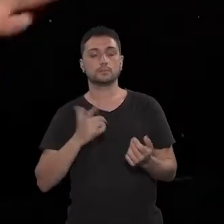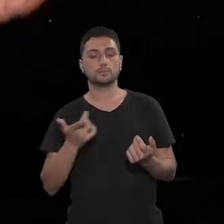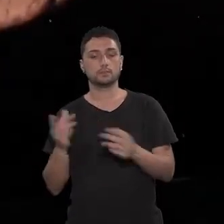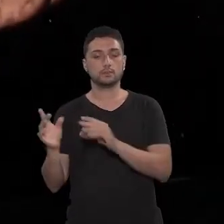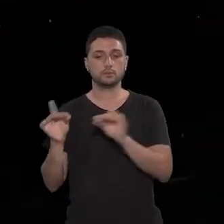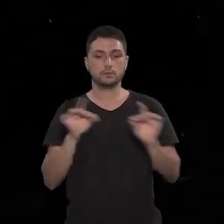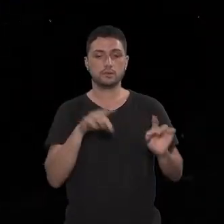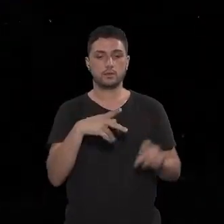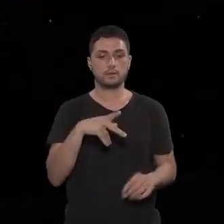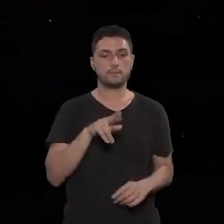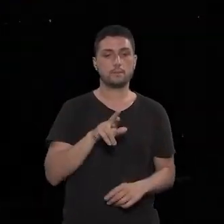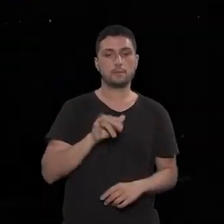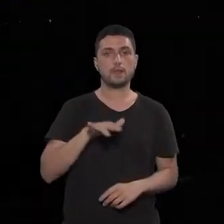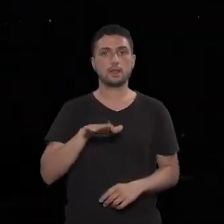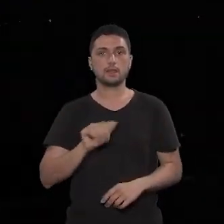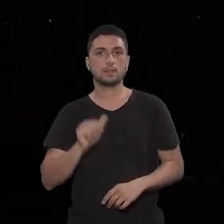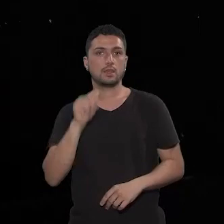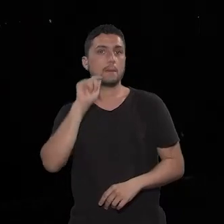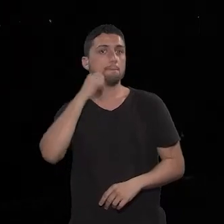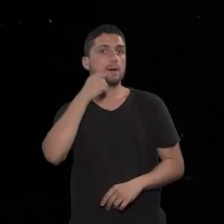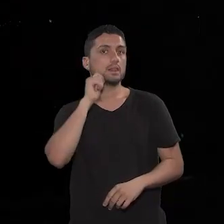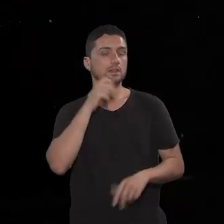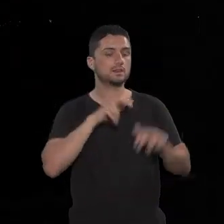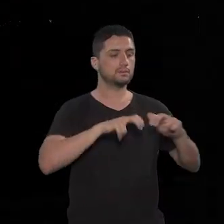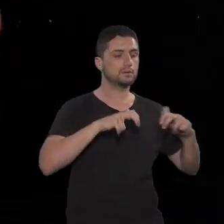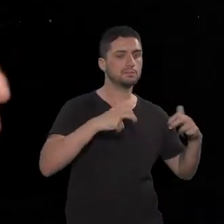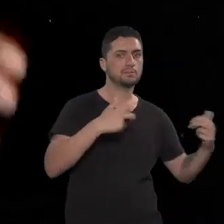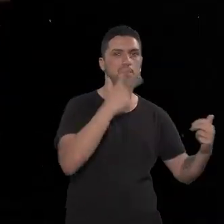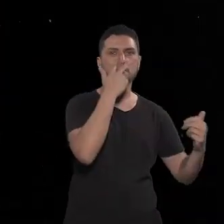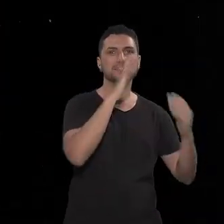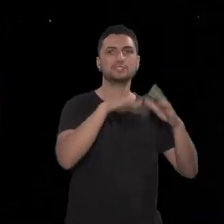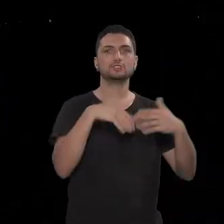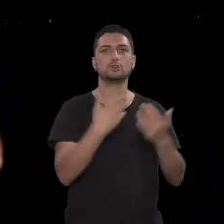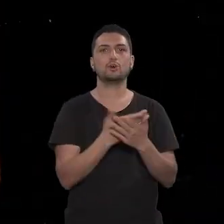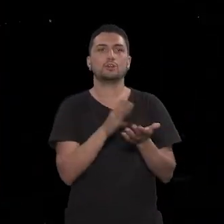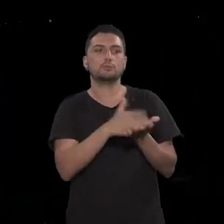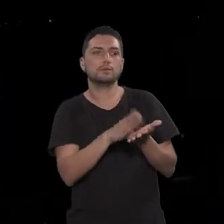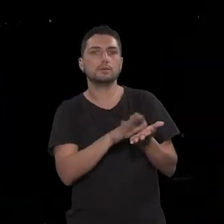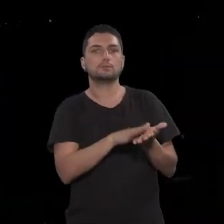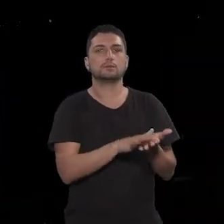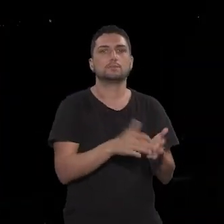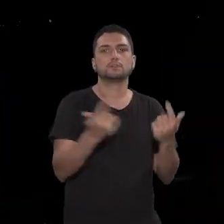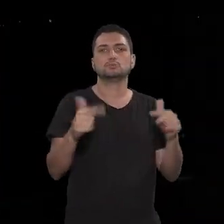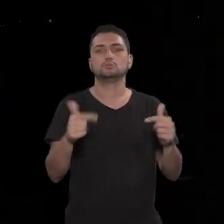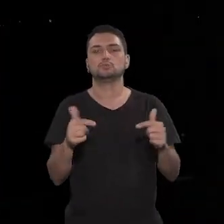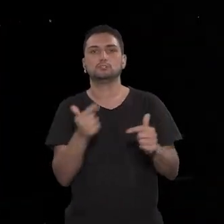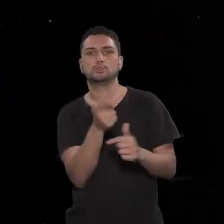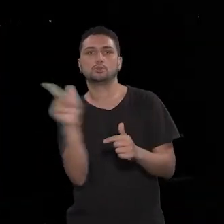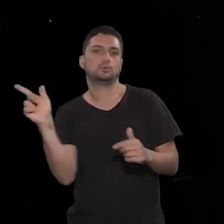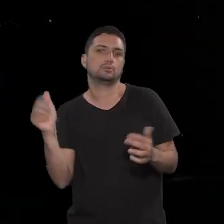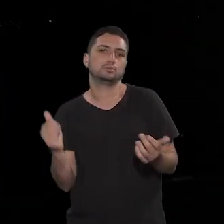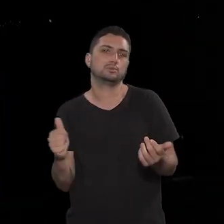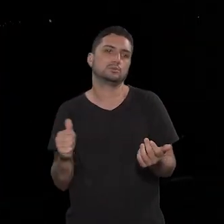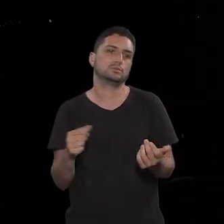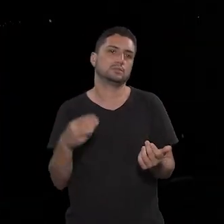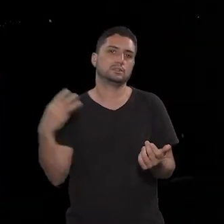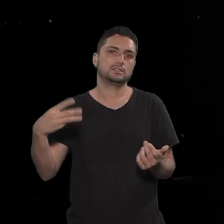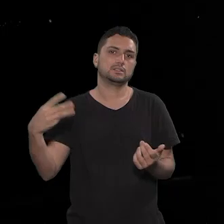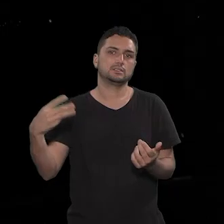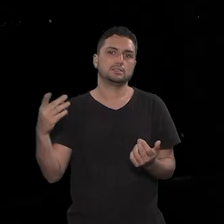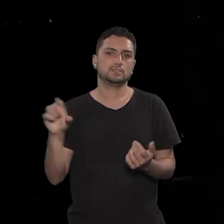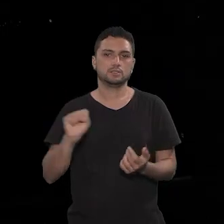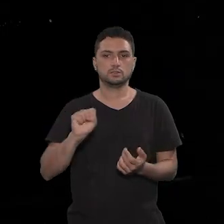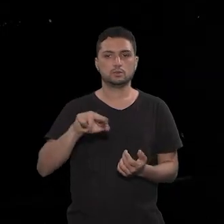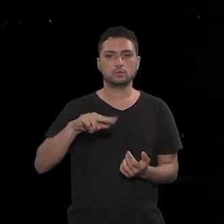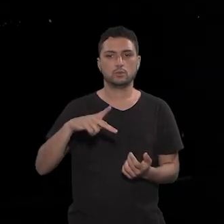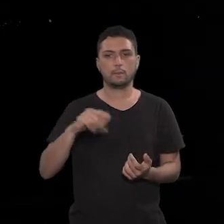Então esse instrumento foi levado para a Praiana. Então a Praiana era como se fosse a mangueira. Não tinha surdo de